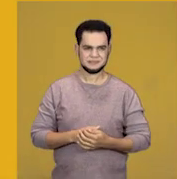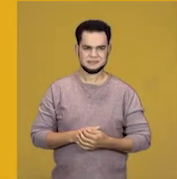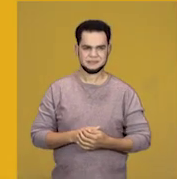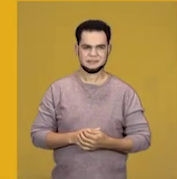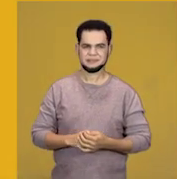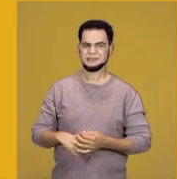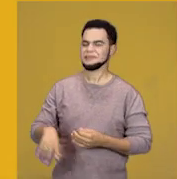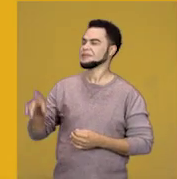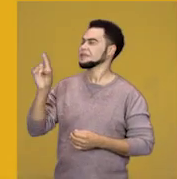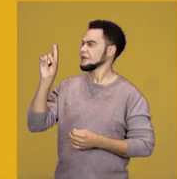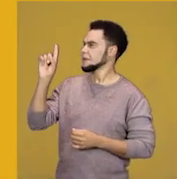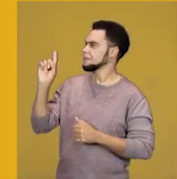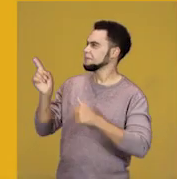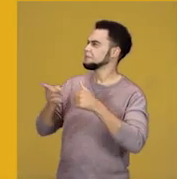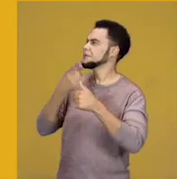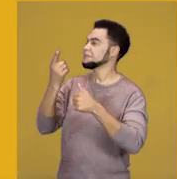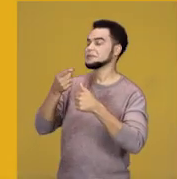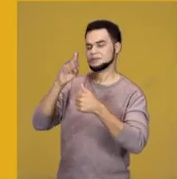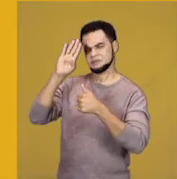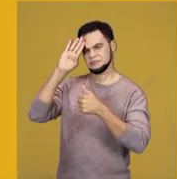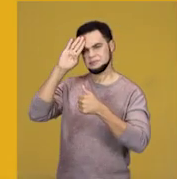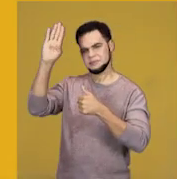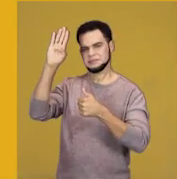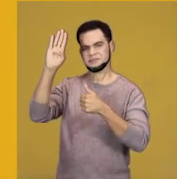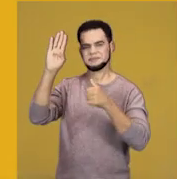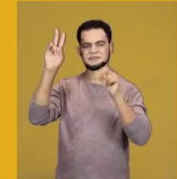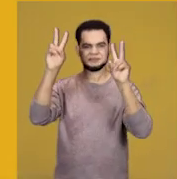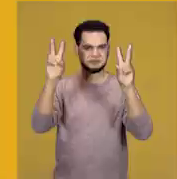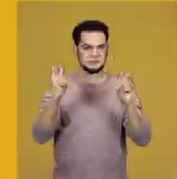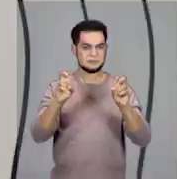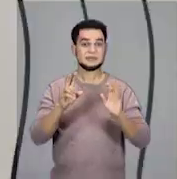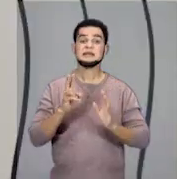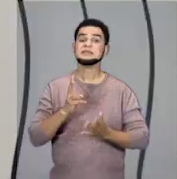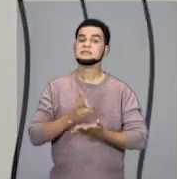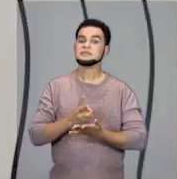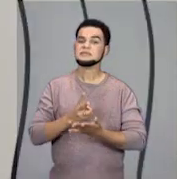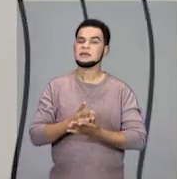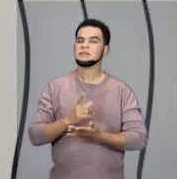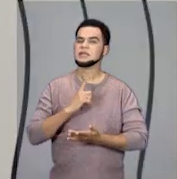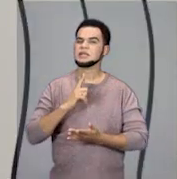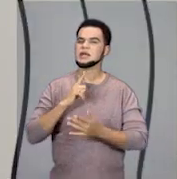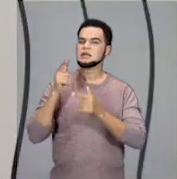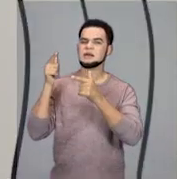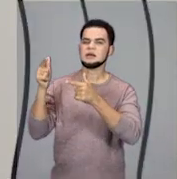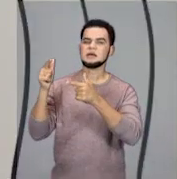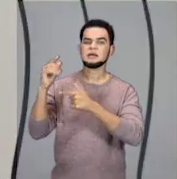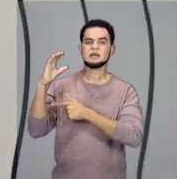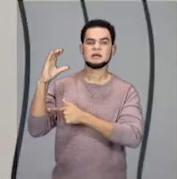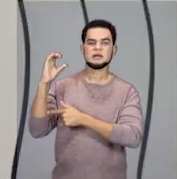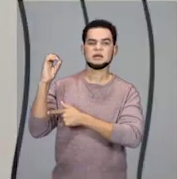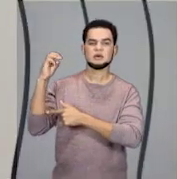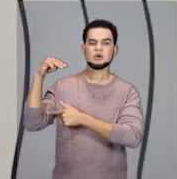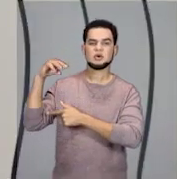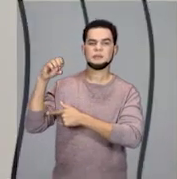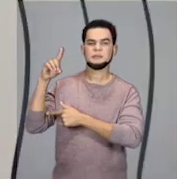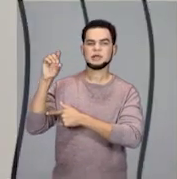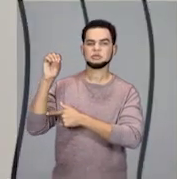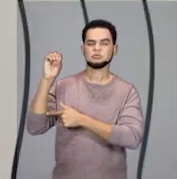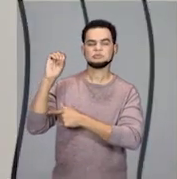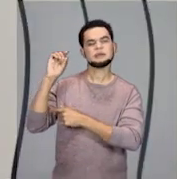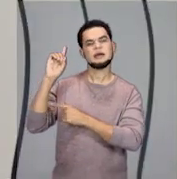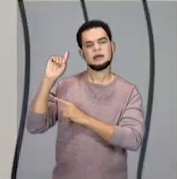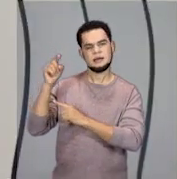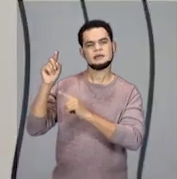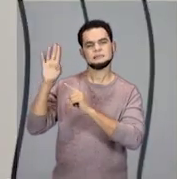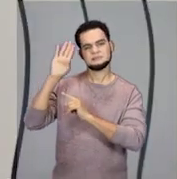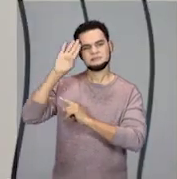tema. Sempre haverá comando nesses, ou melhor, eu não digo sempre, mas